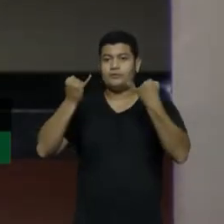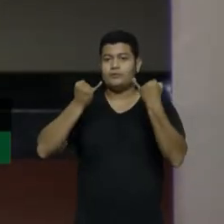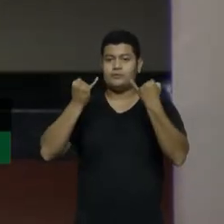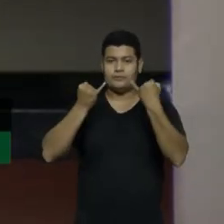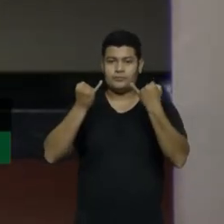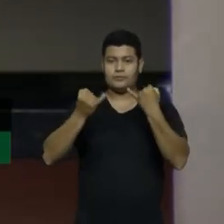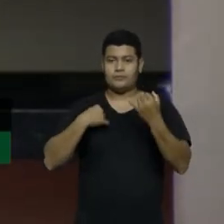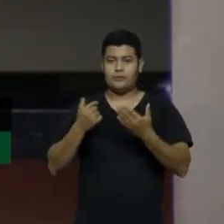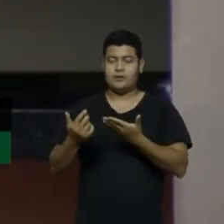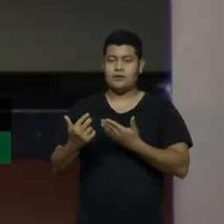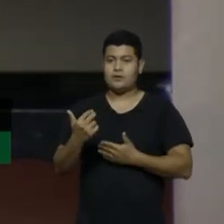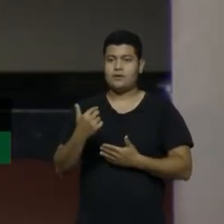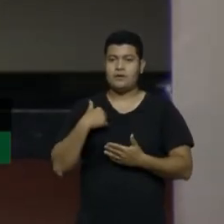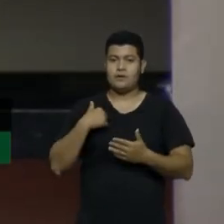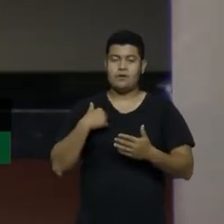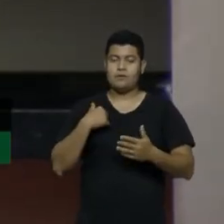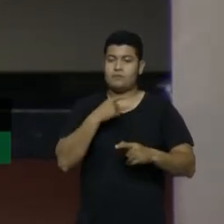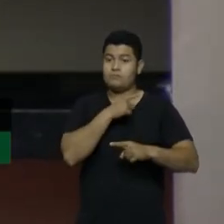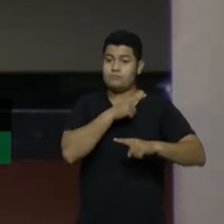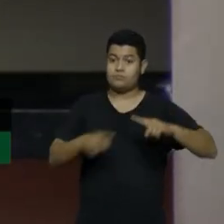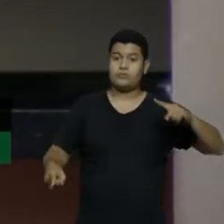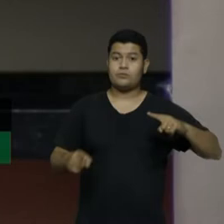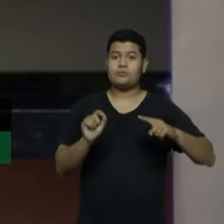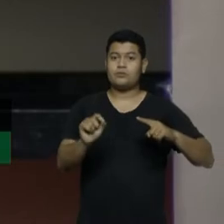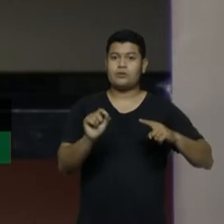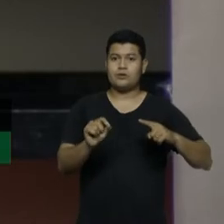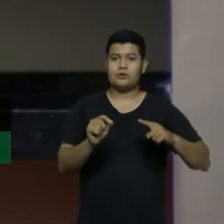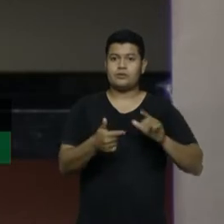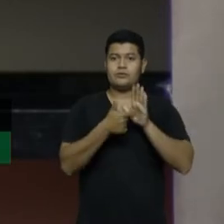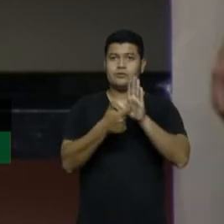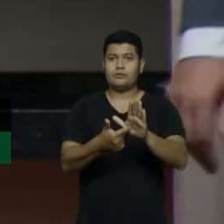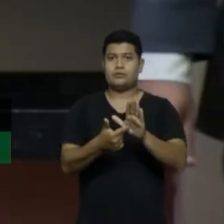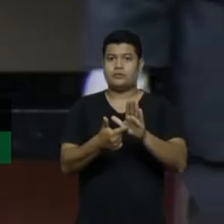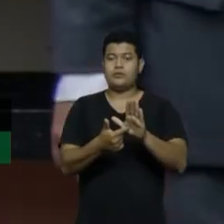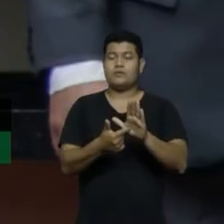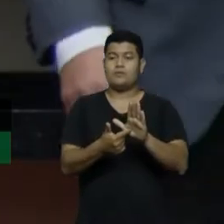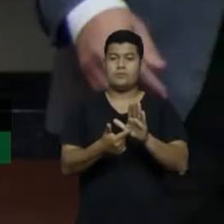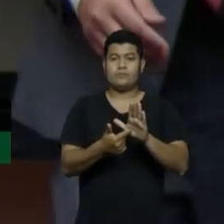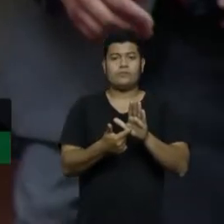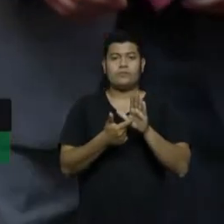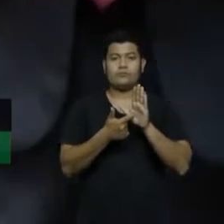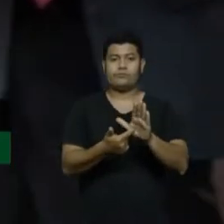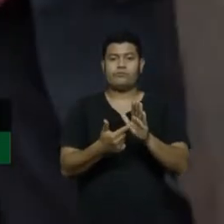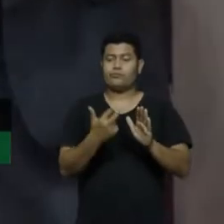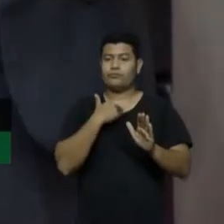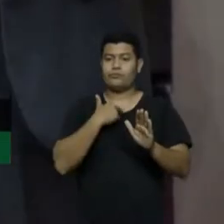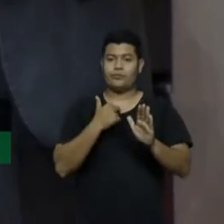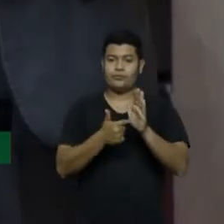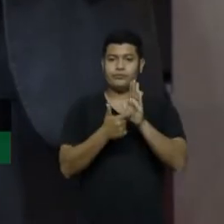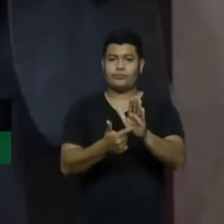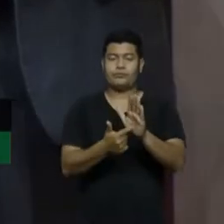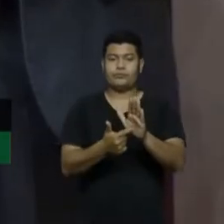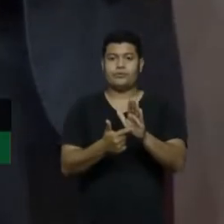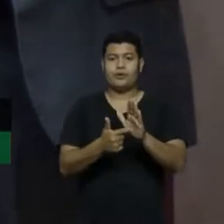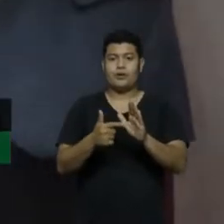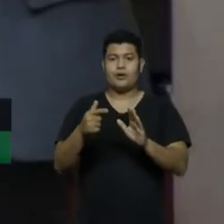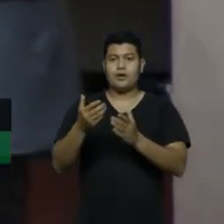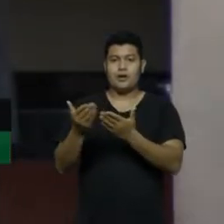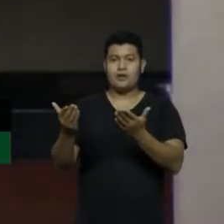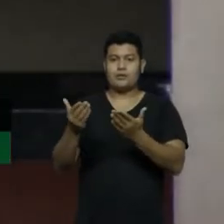pessoa seja exposto sem resposta dele, sem autorização do cidadão, deputado Milton